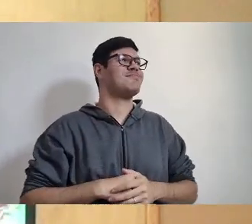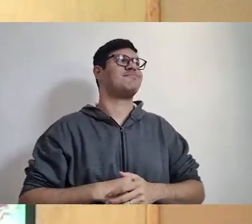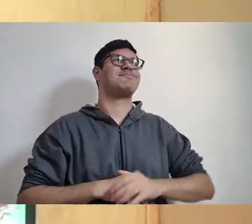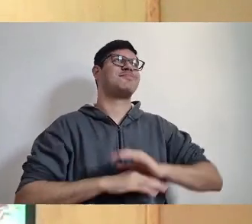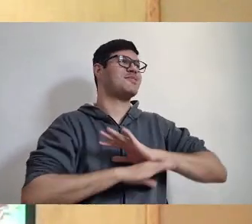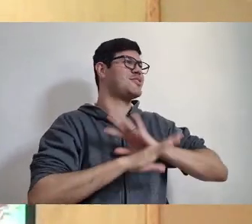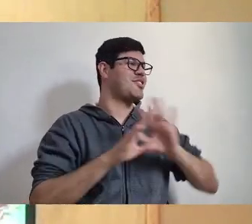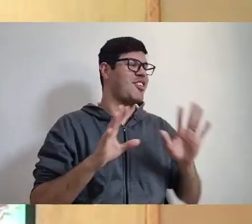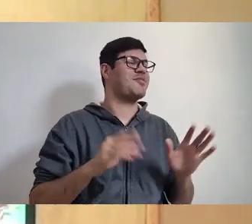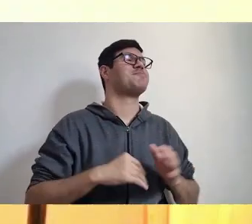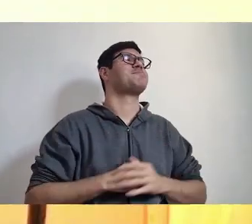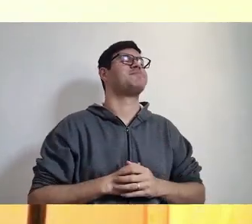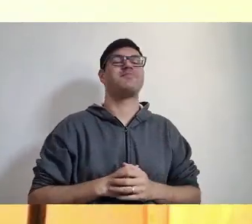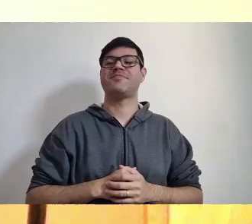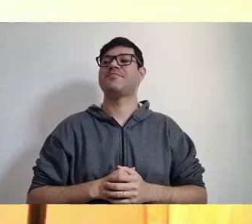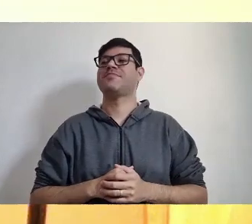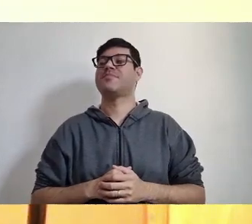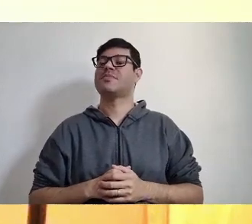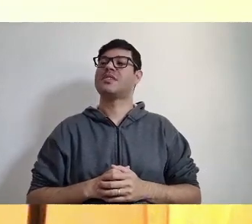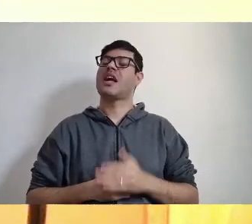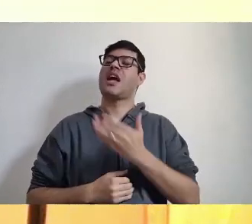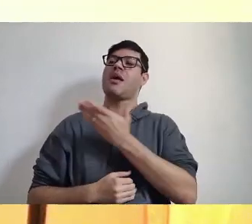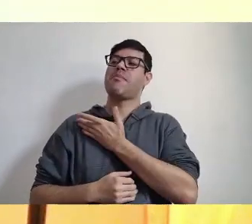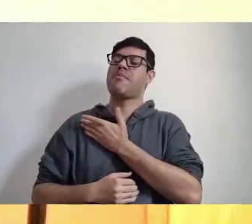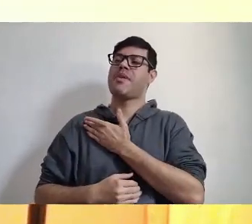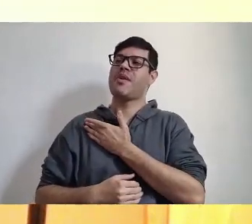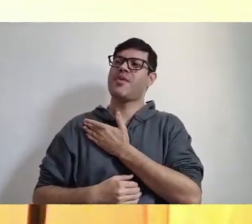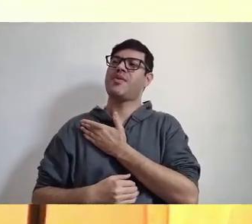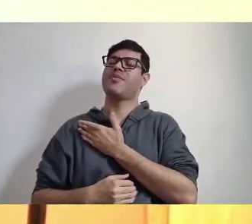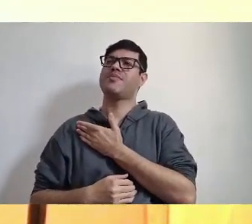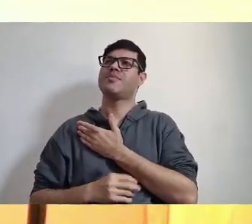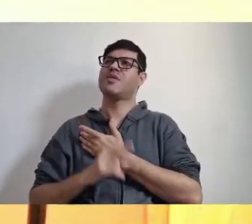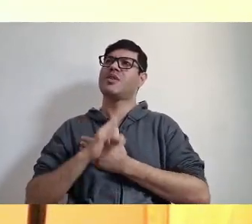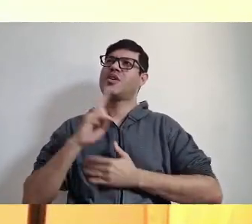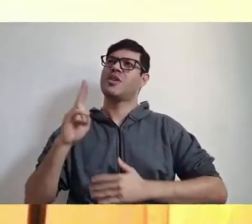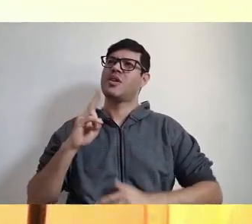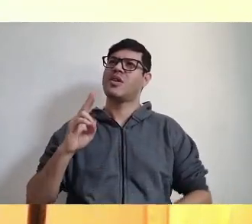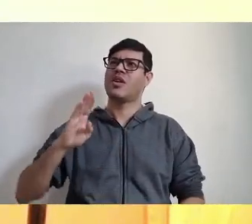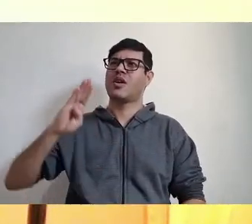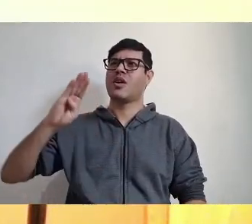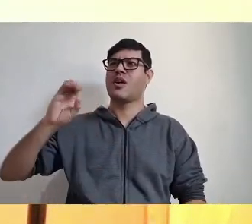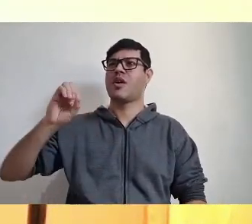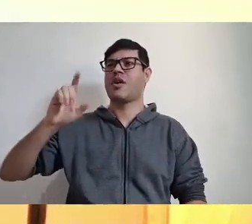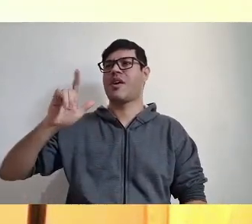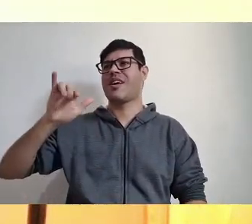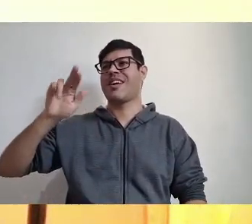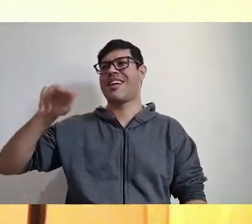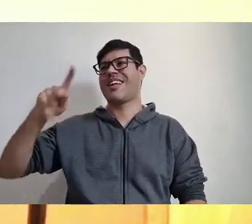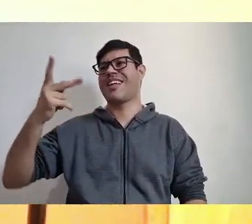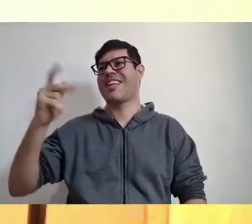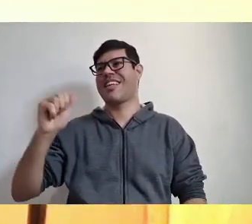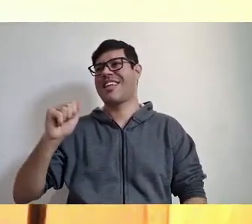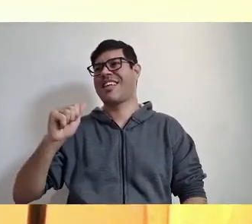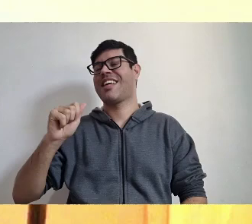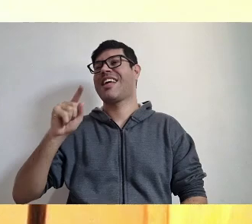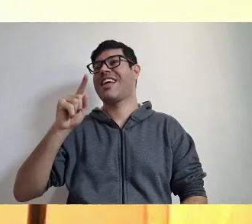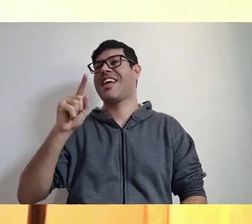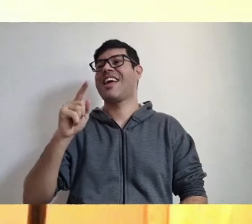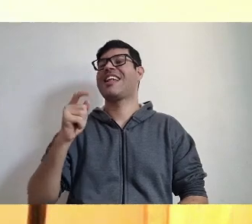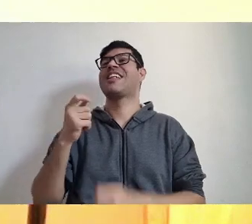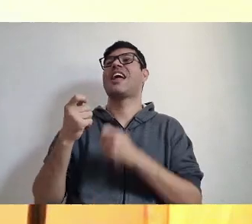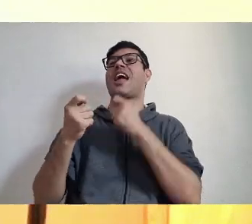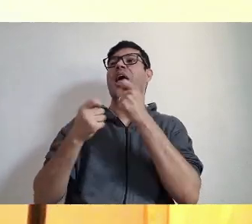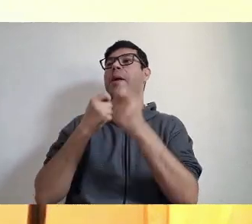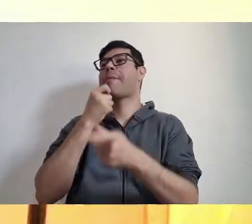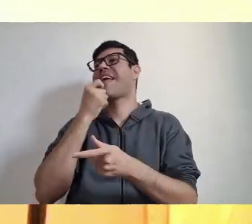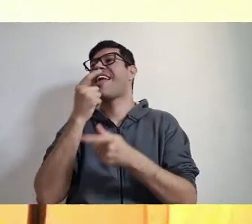outra profissão. Aliás, tem um amigo meu que se chama, o nome dele é Paulinho Micharia. Ele é um comediante fantástico, lá do Rio Grande do